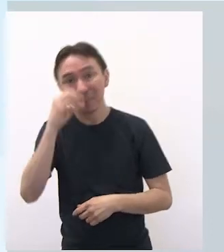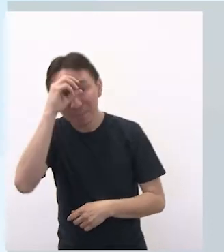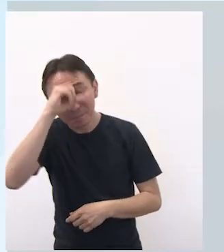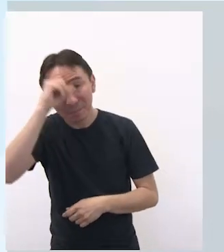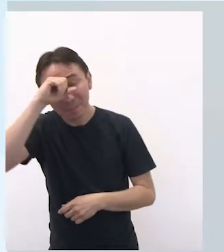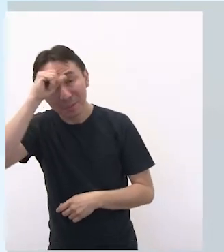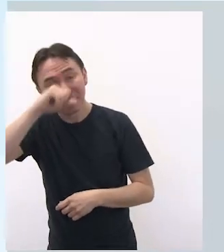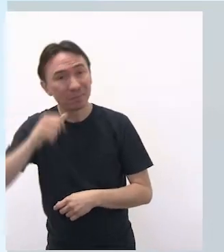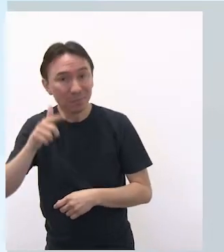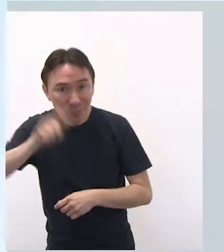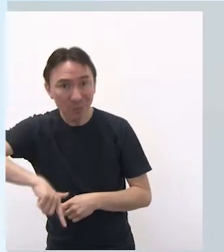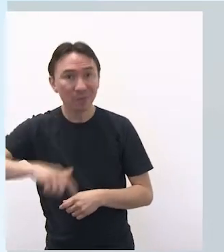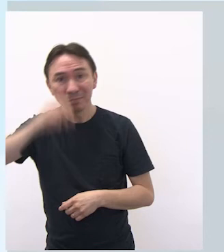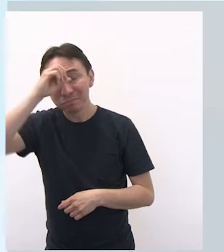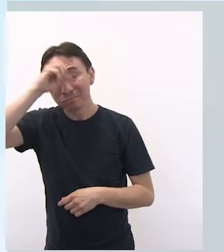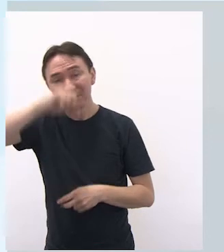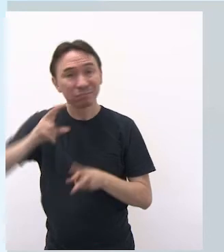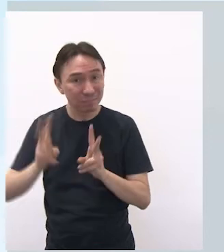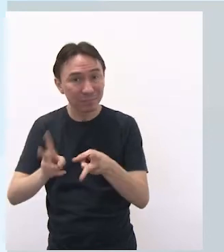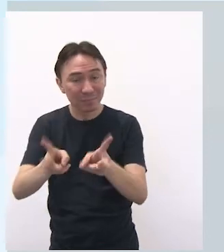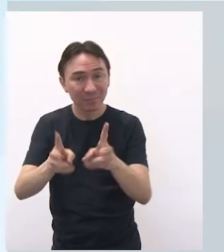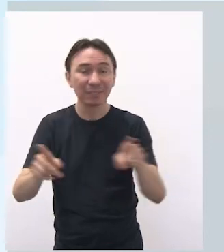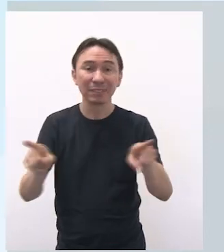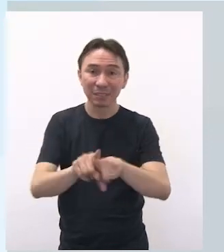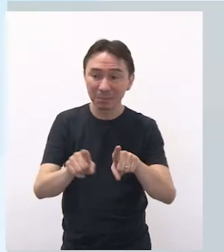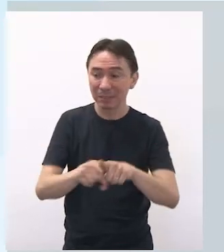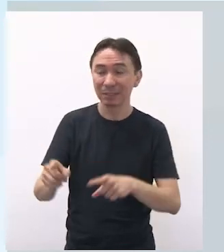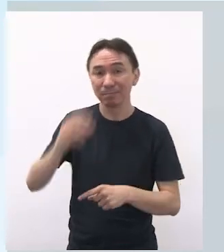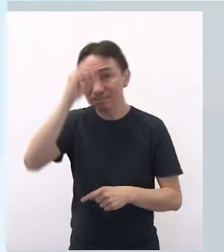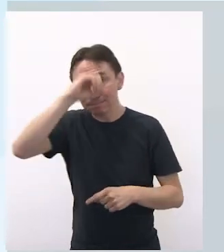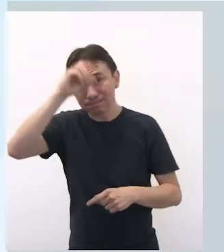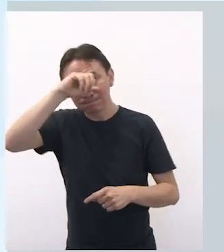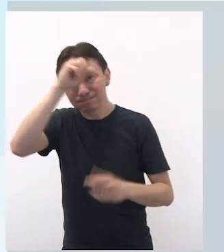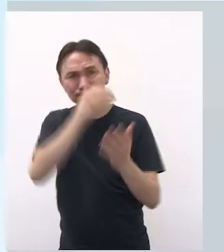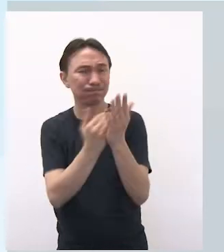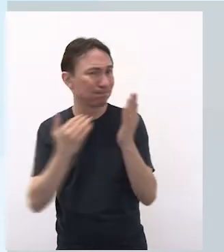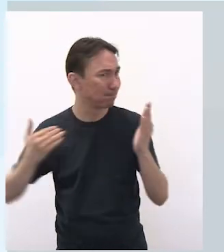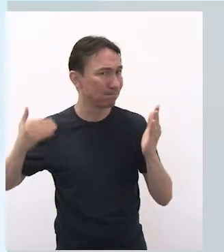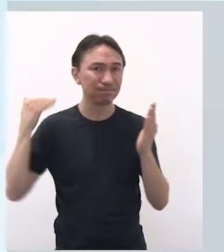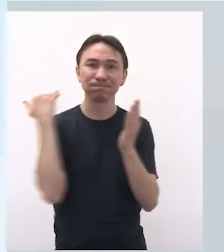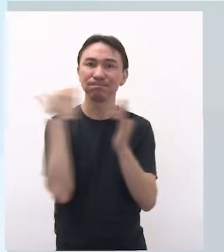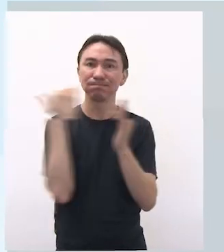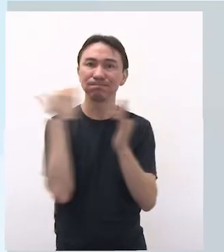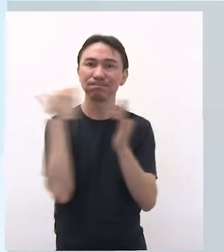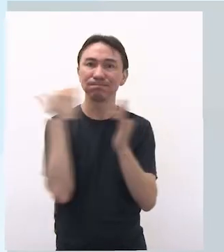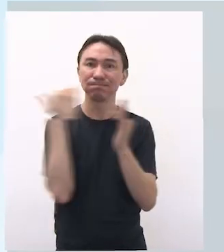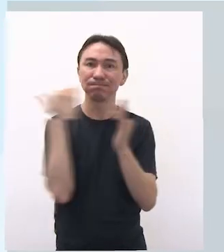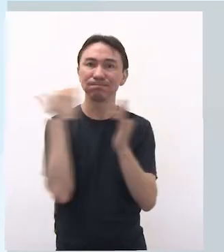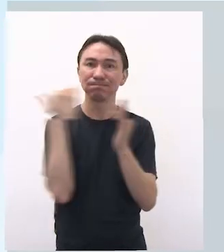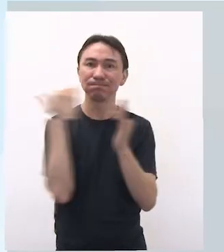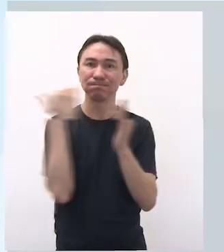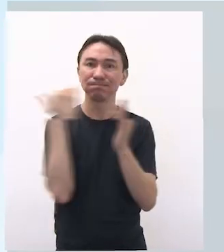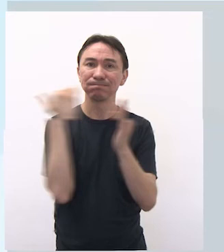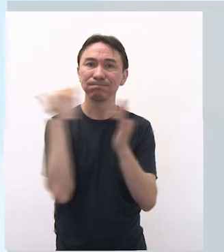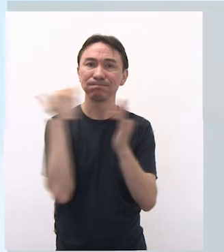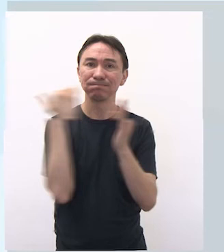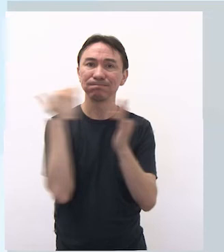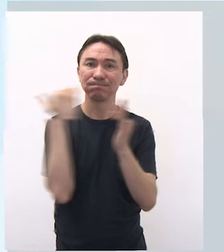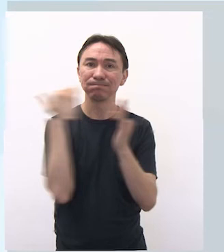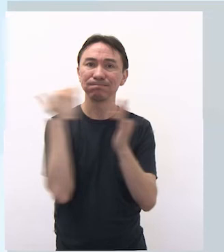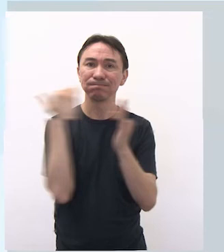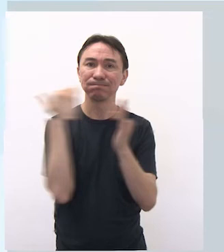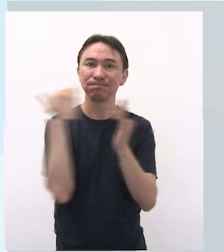consiga potencializar essas aprendizagens. E, para isso, eu